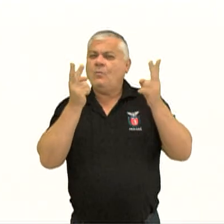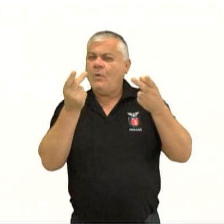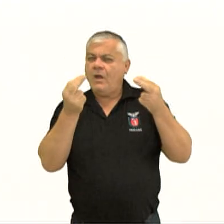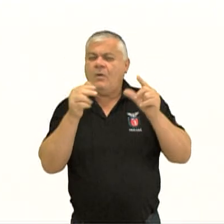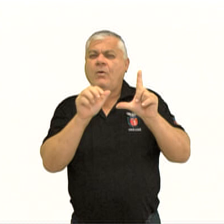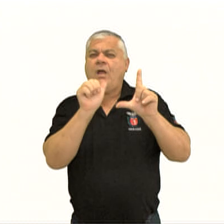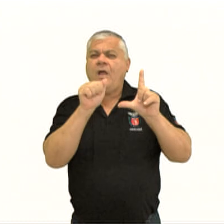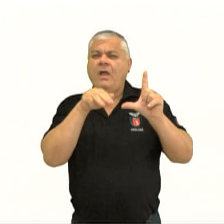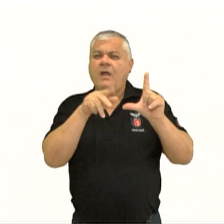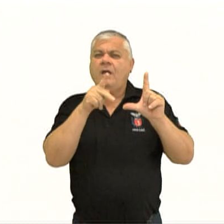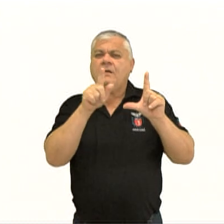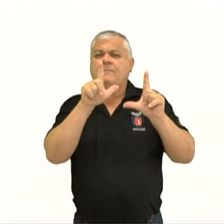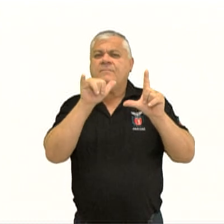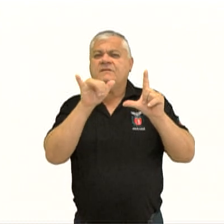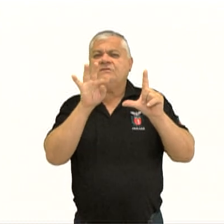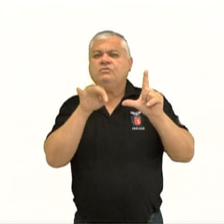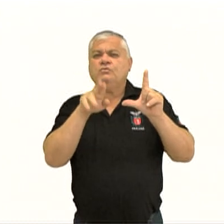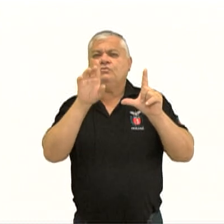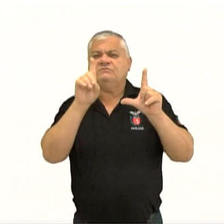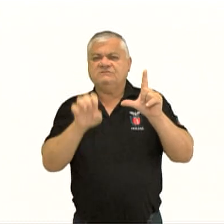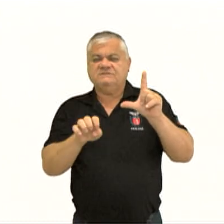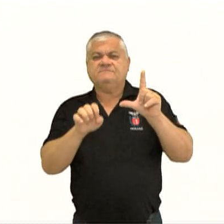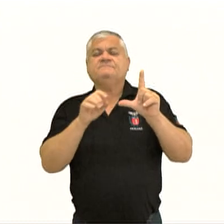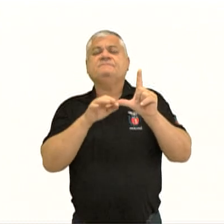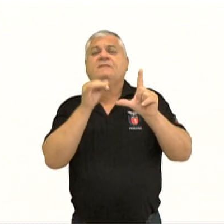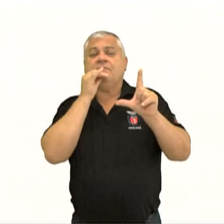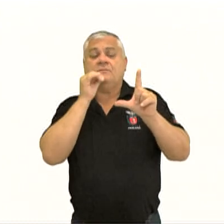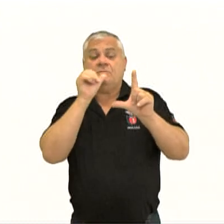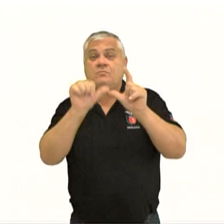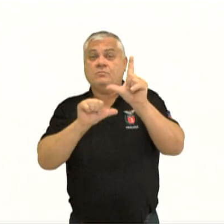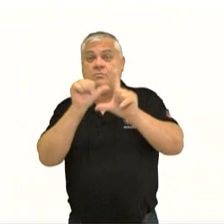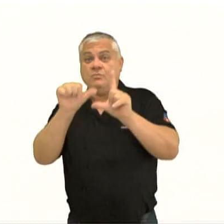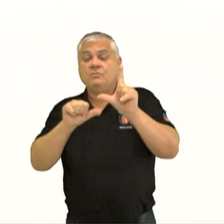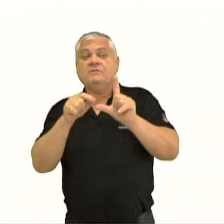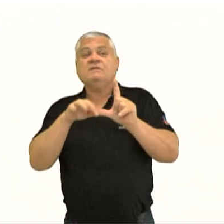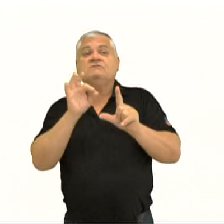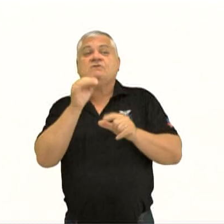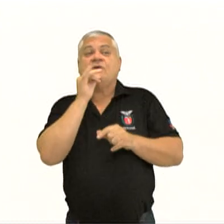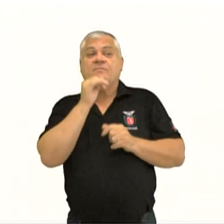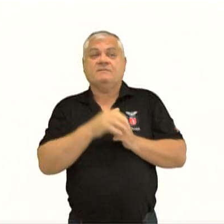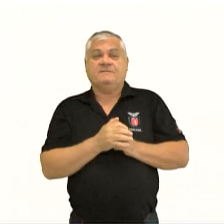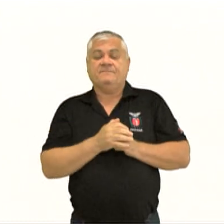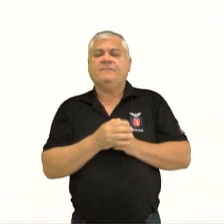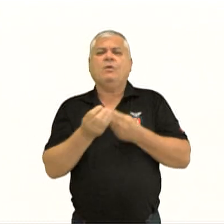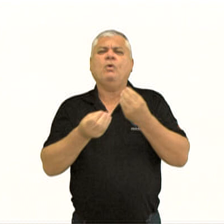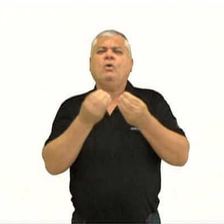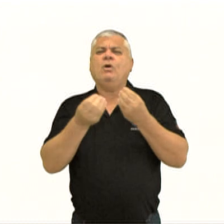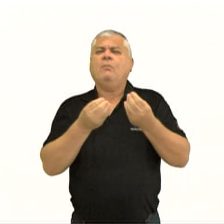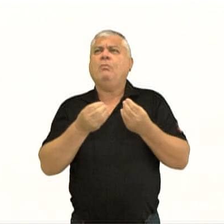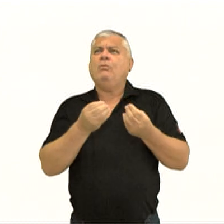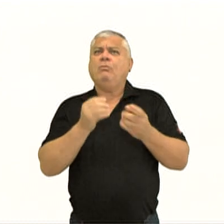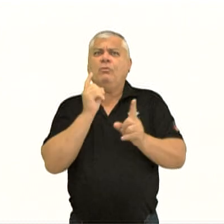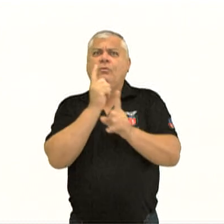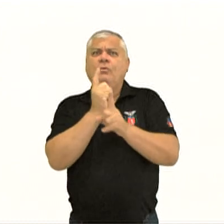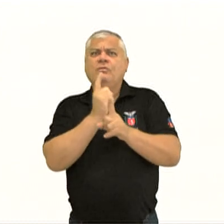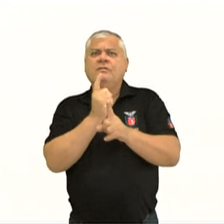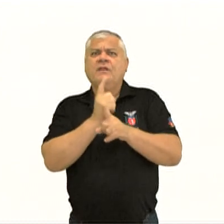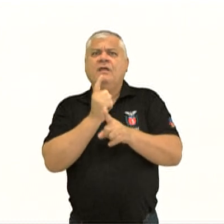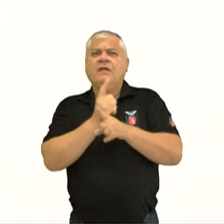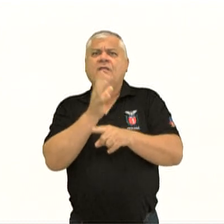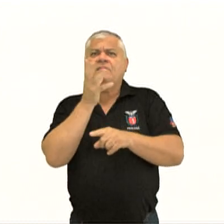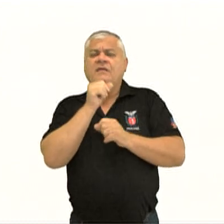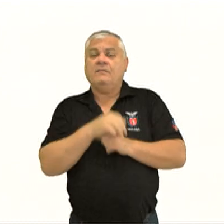Então, essa é amplitude. C altera o período. Então, lá no período, como é que eu faço para calcular o período?